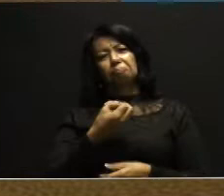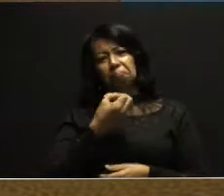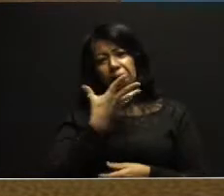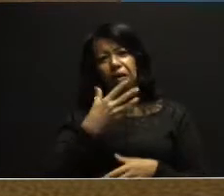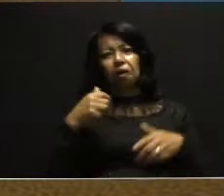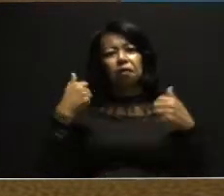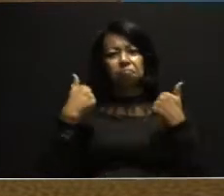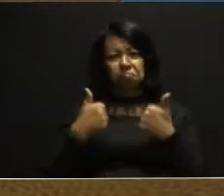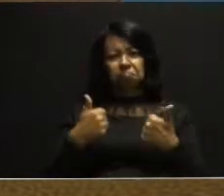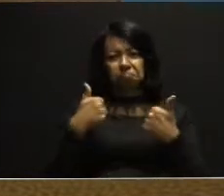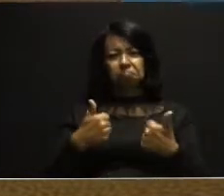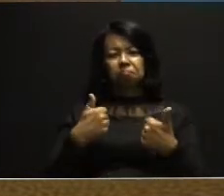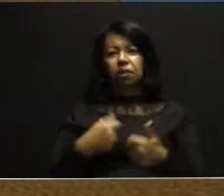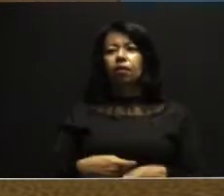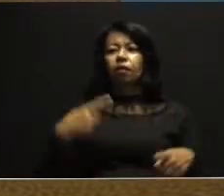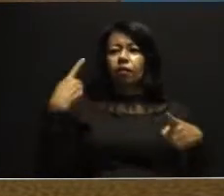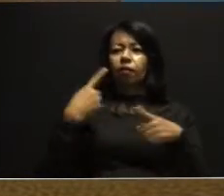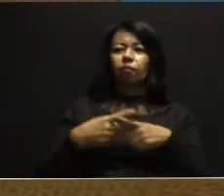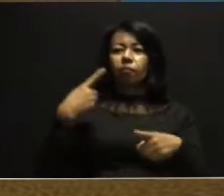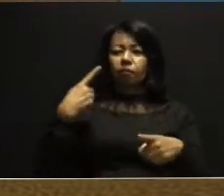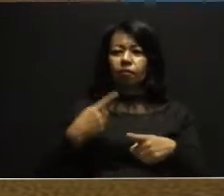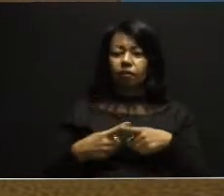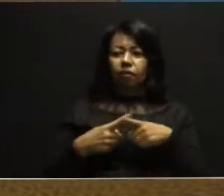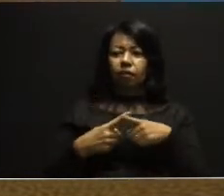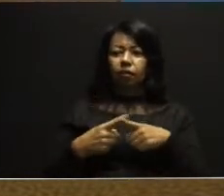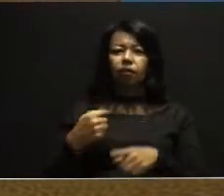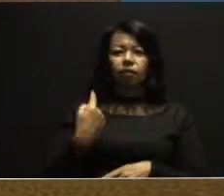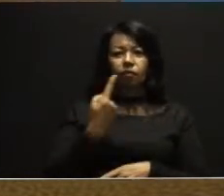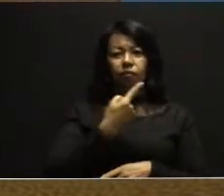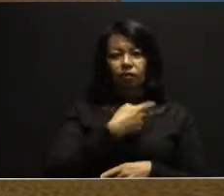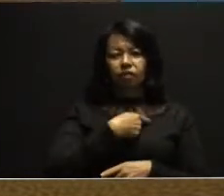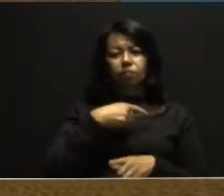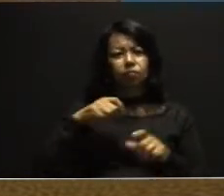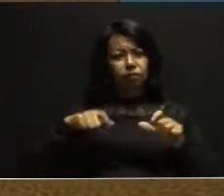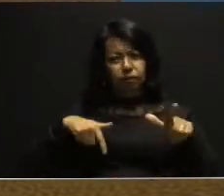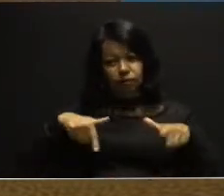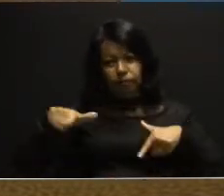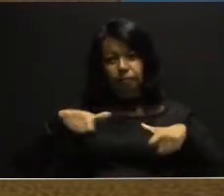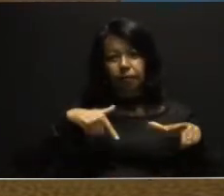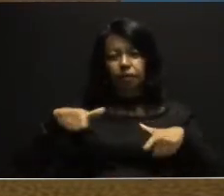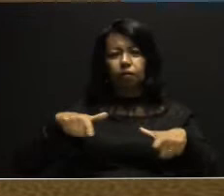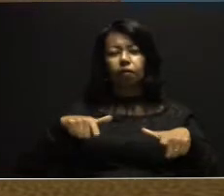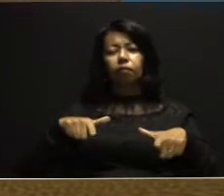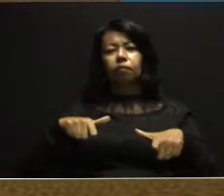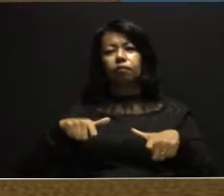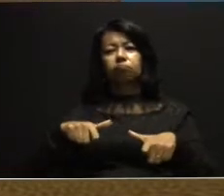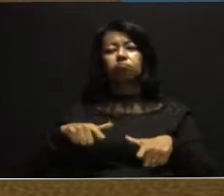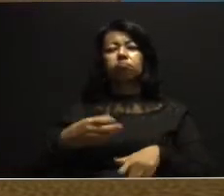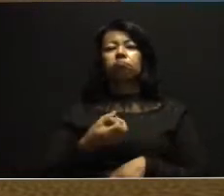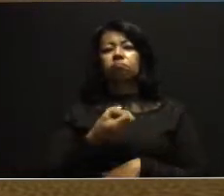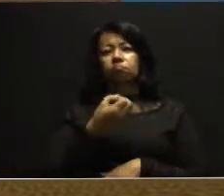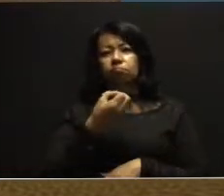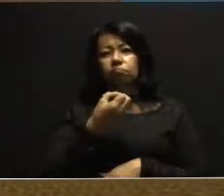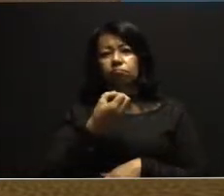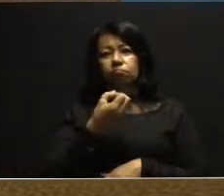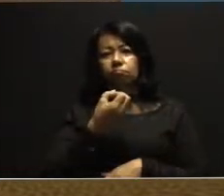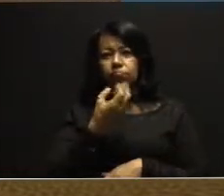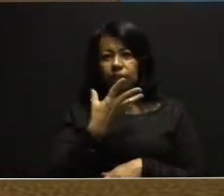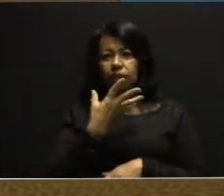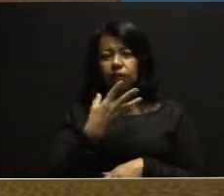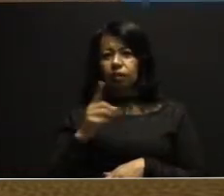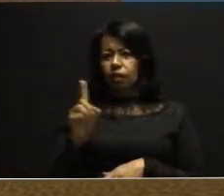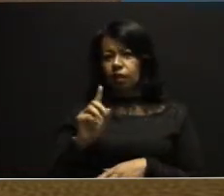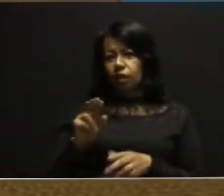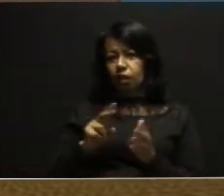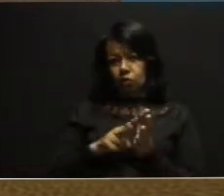e vai bem também porque estamos batalhando e trabalhando. Vai bem não significa que não tem problema,